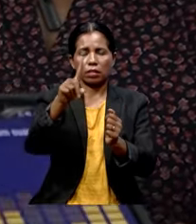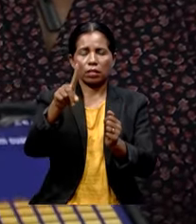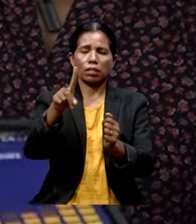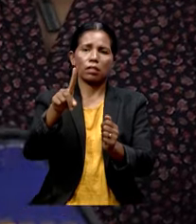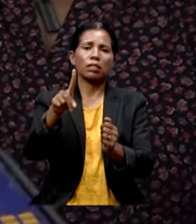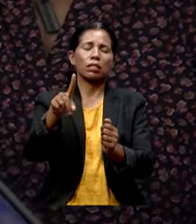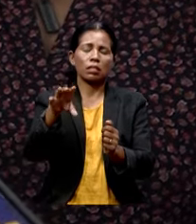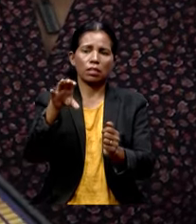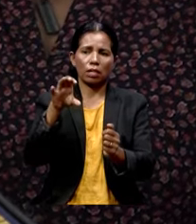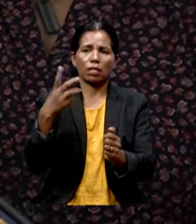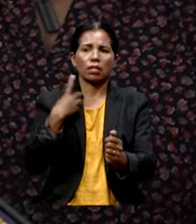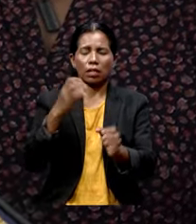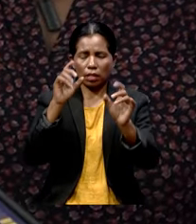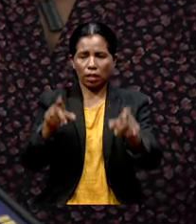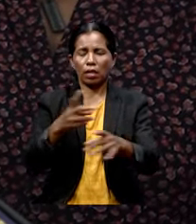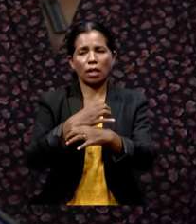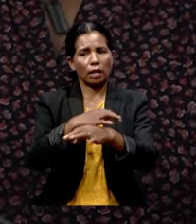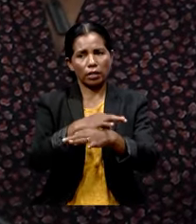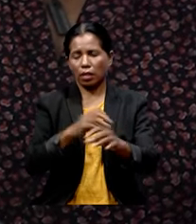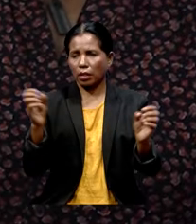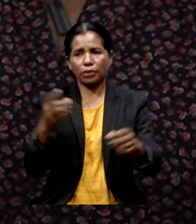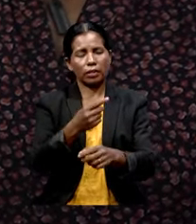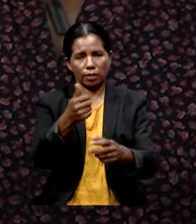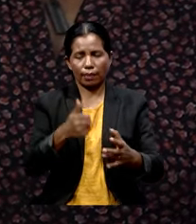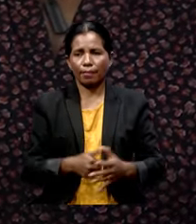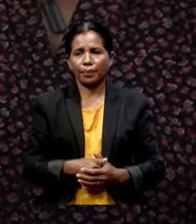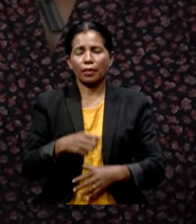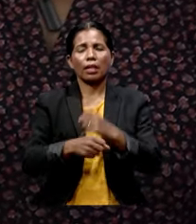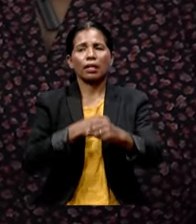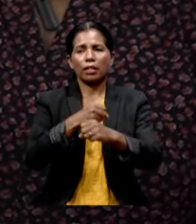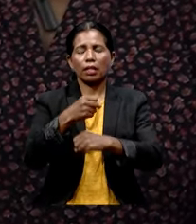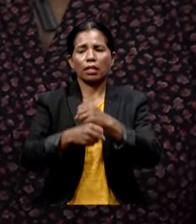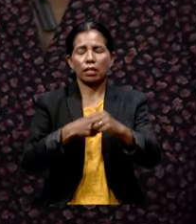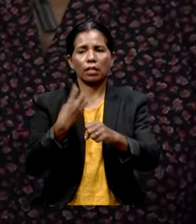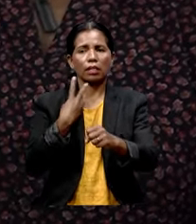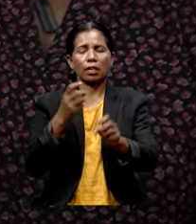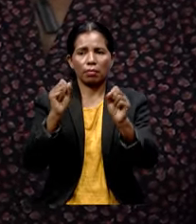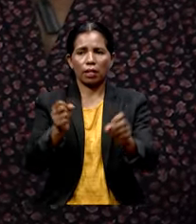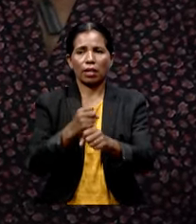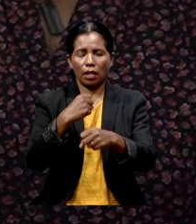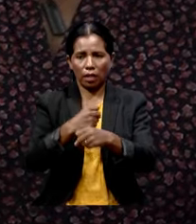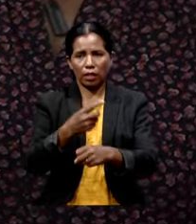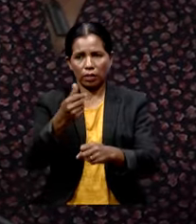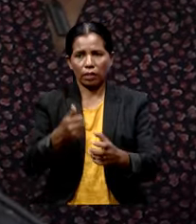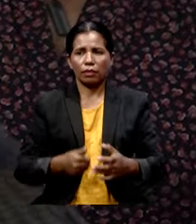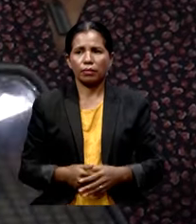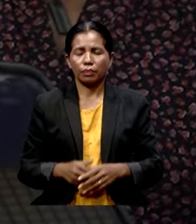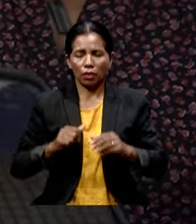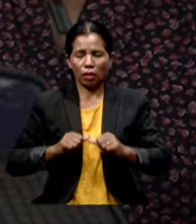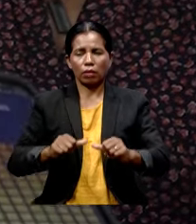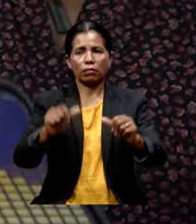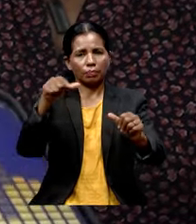de aulas, mas ita tem que radia, lá os 8 anos. E Tinantinan ita consegue halo 8 anos. Então, continua